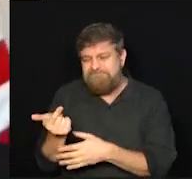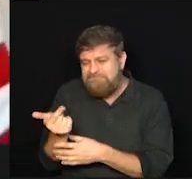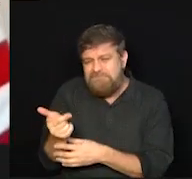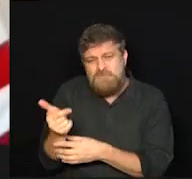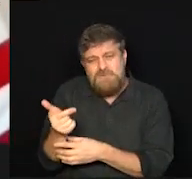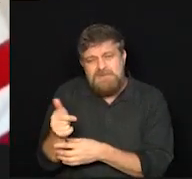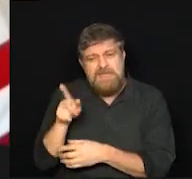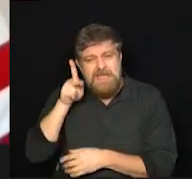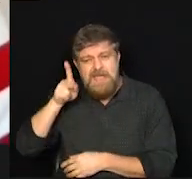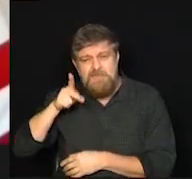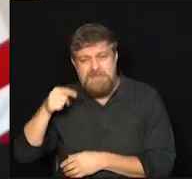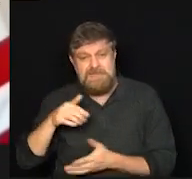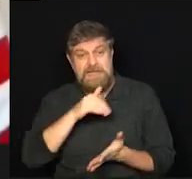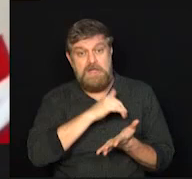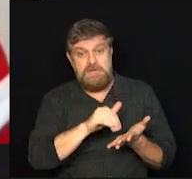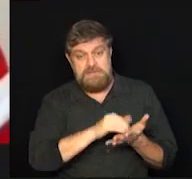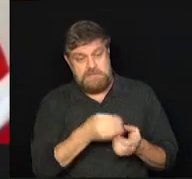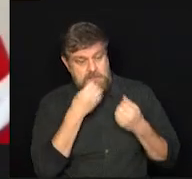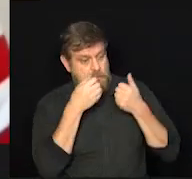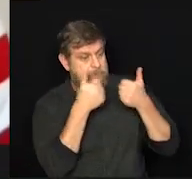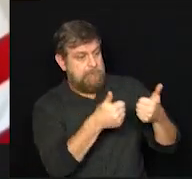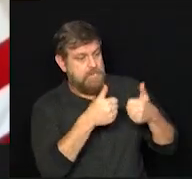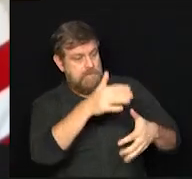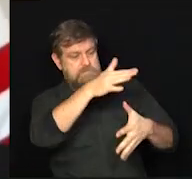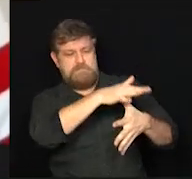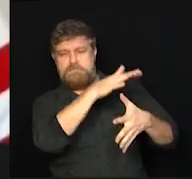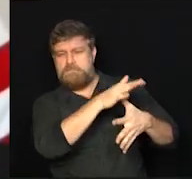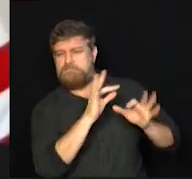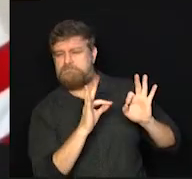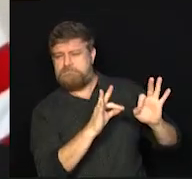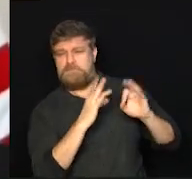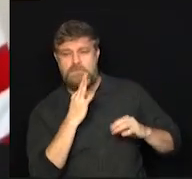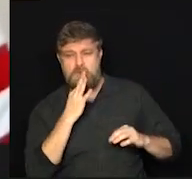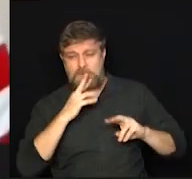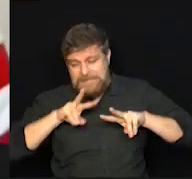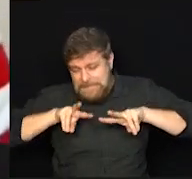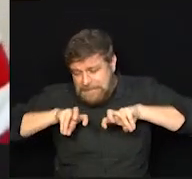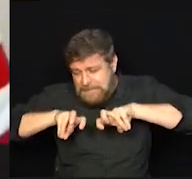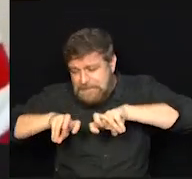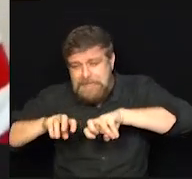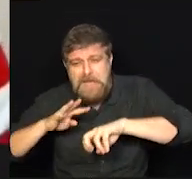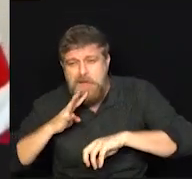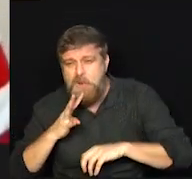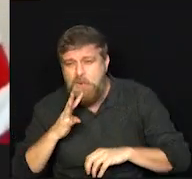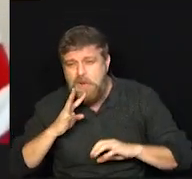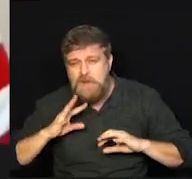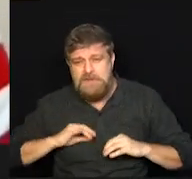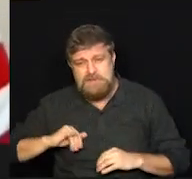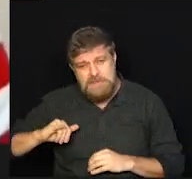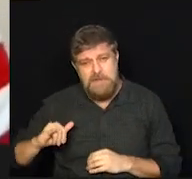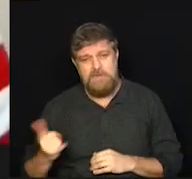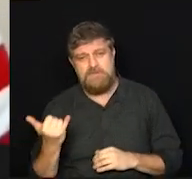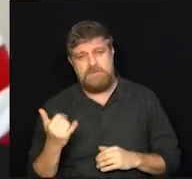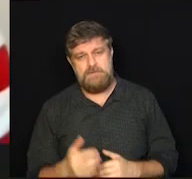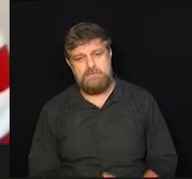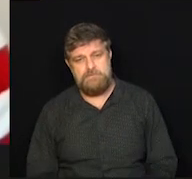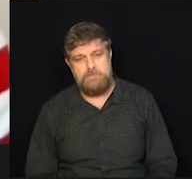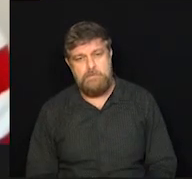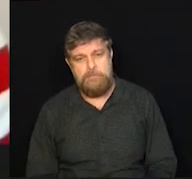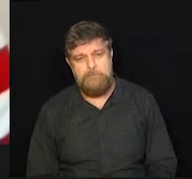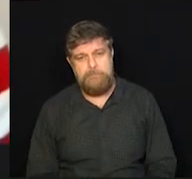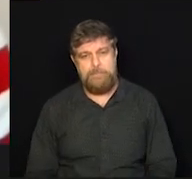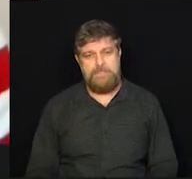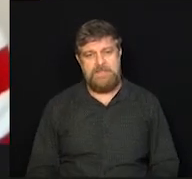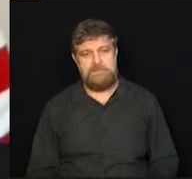trabalhar nessa por isso que ter um bom secretário uma cor secretária e conhecia profundamente potencial Damage minutinhos né então